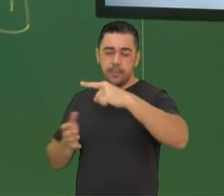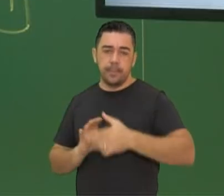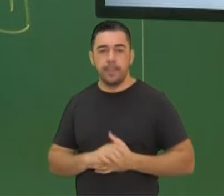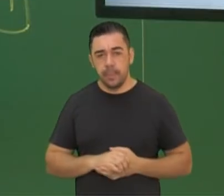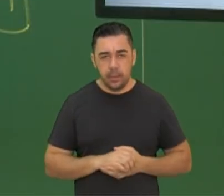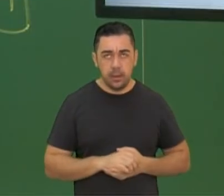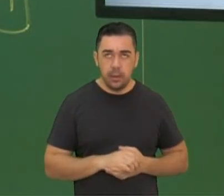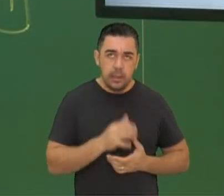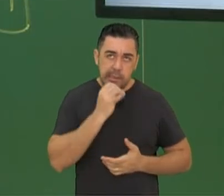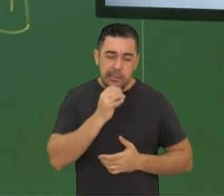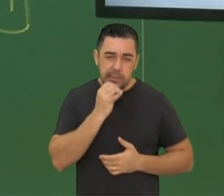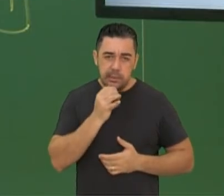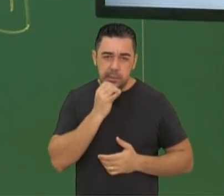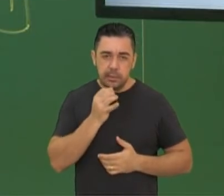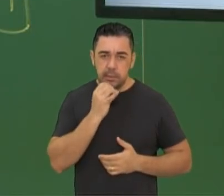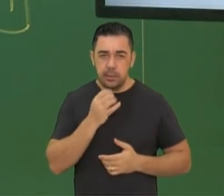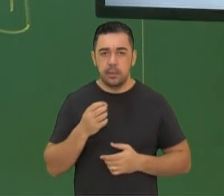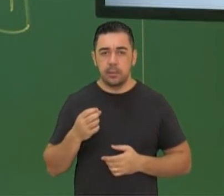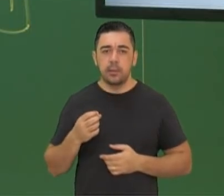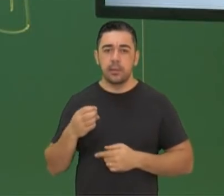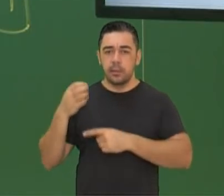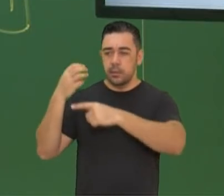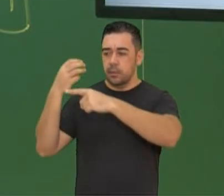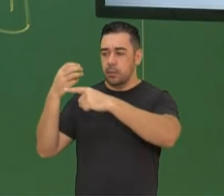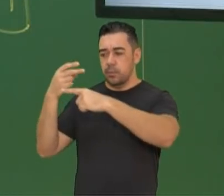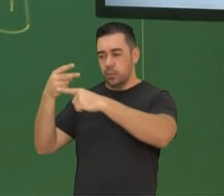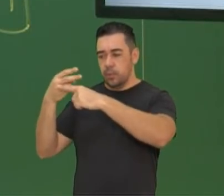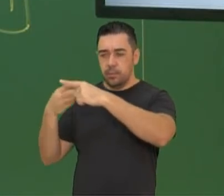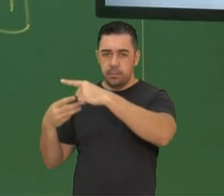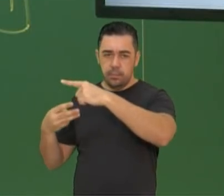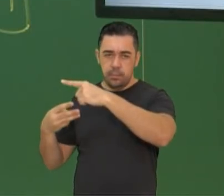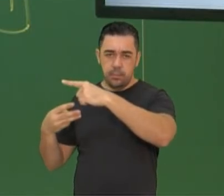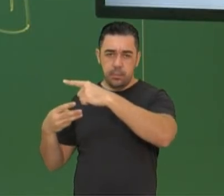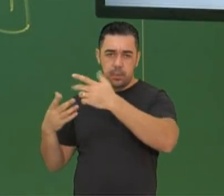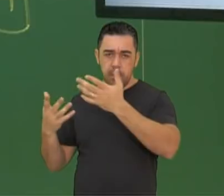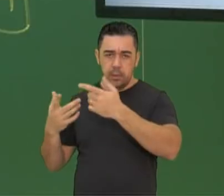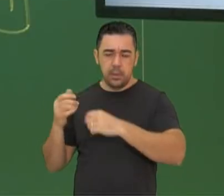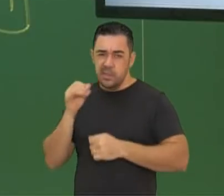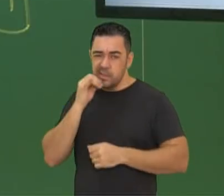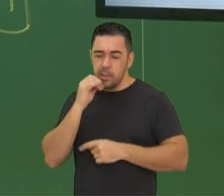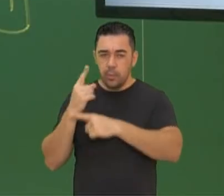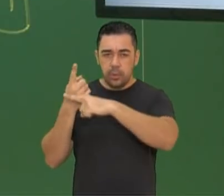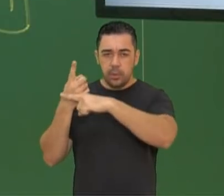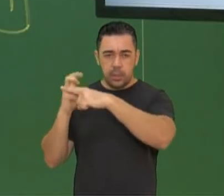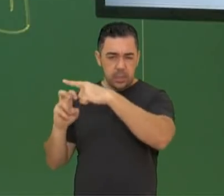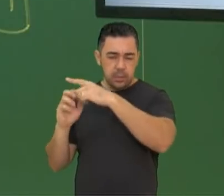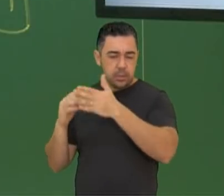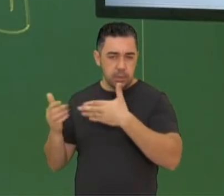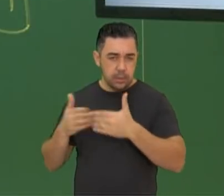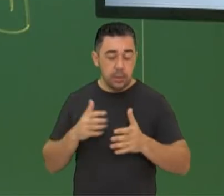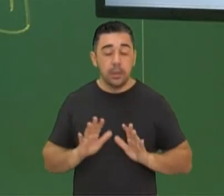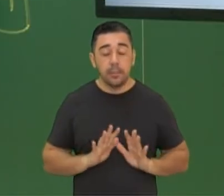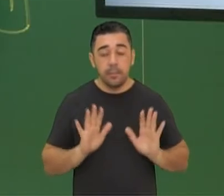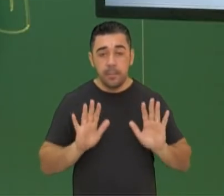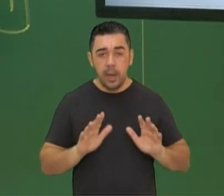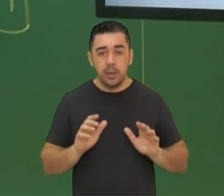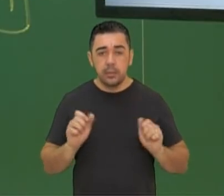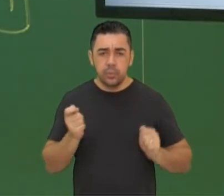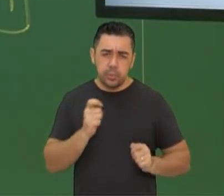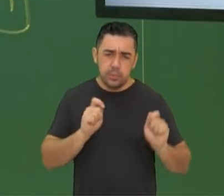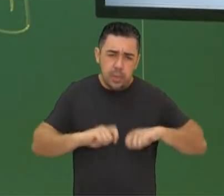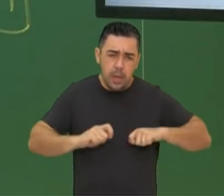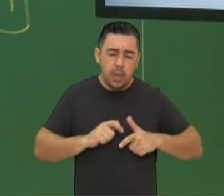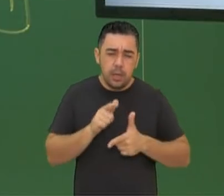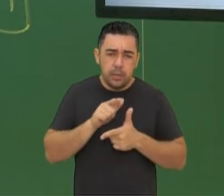2m menos 3 meios, se fosse um 3, ou 15 meios, se fosse um 15. Como o número é divisível, então você escreve